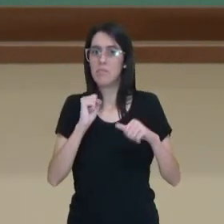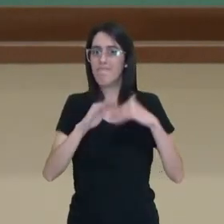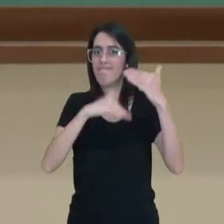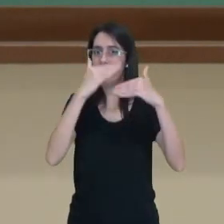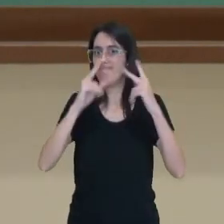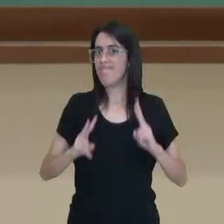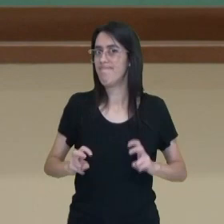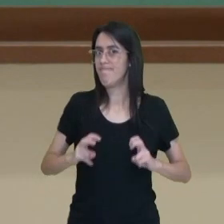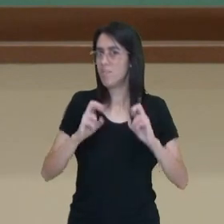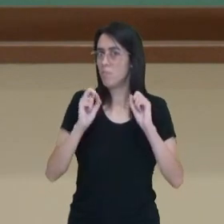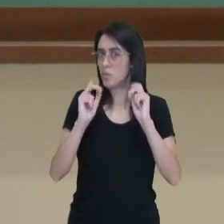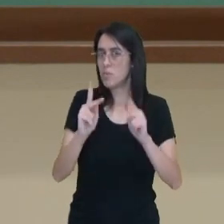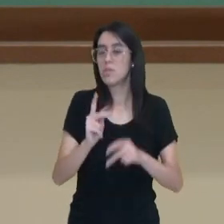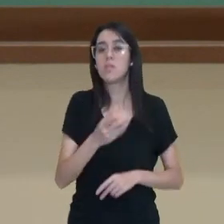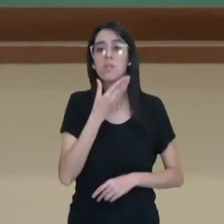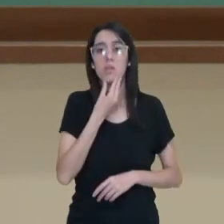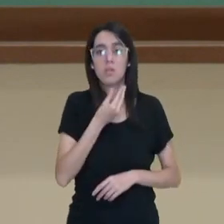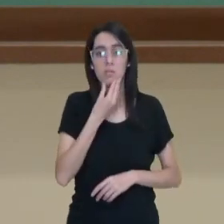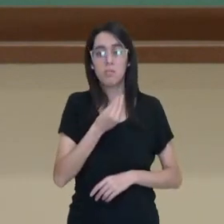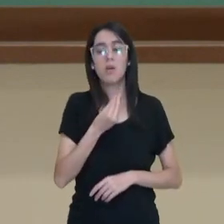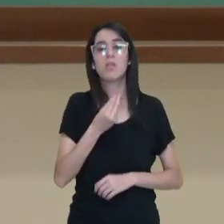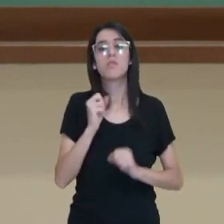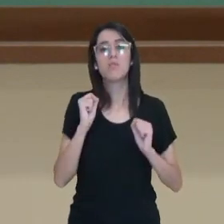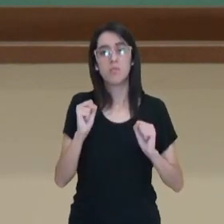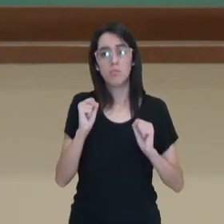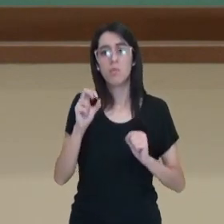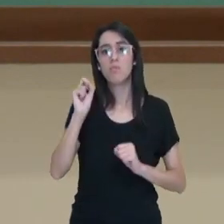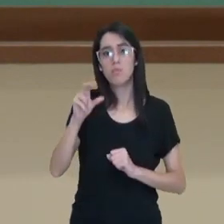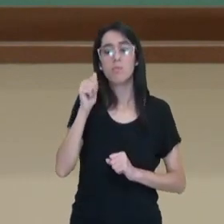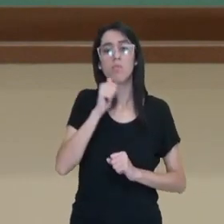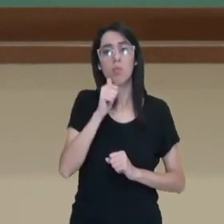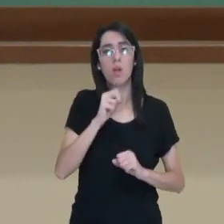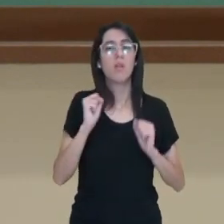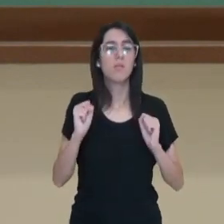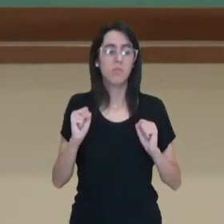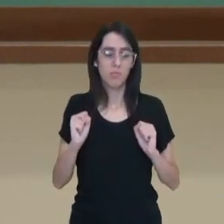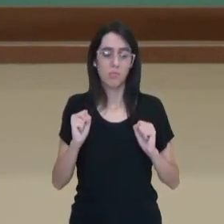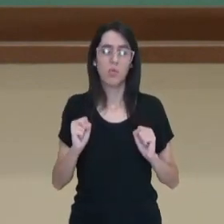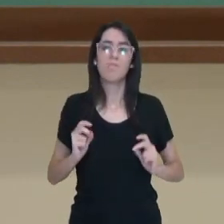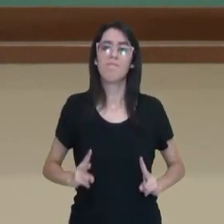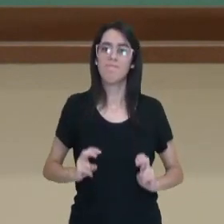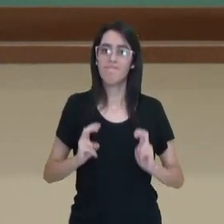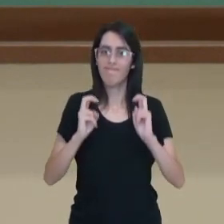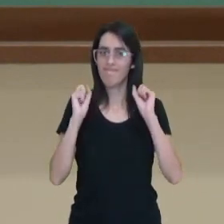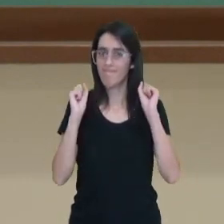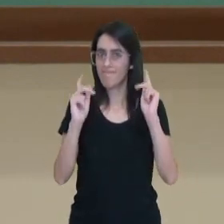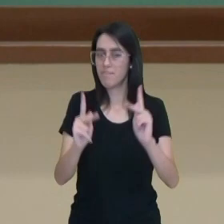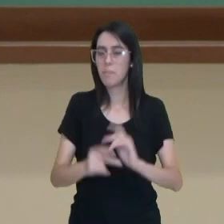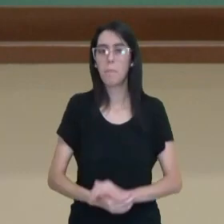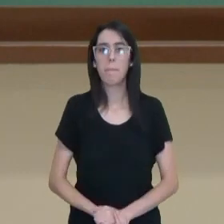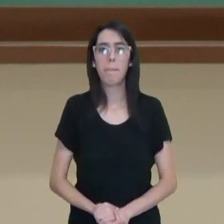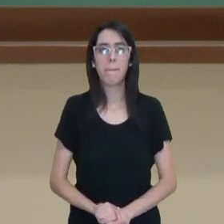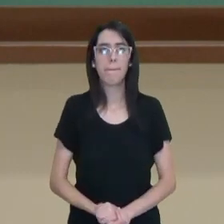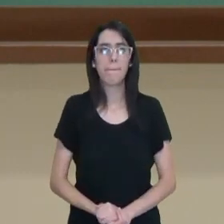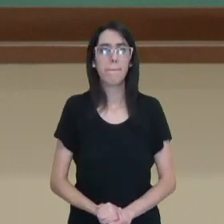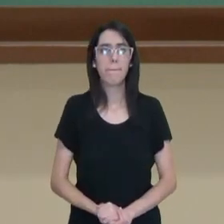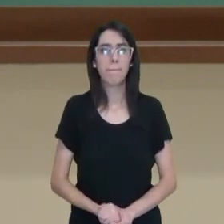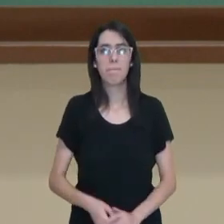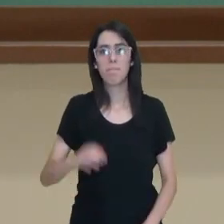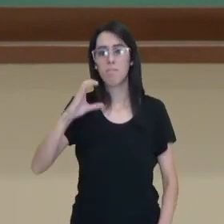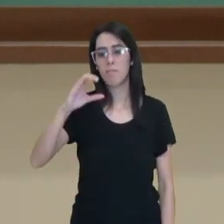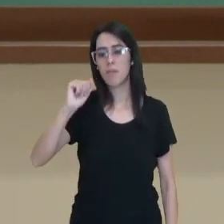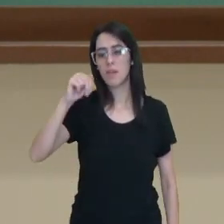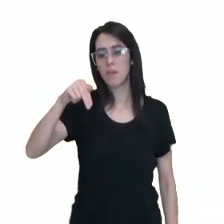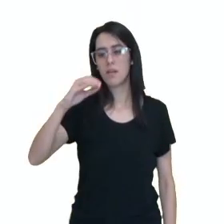câncer, ok? Os homens transmitem, as mulheres podem desenvolver câncer, ok? Cancro mole é também causada